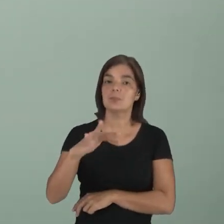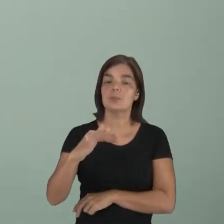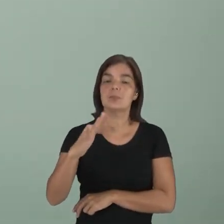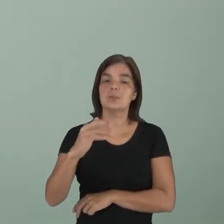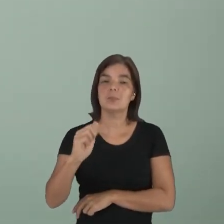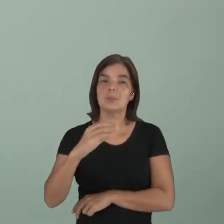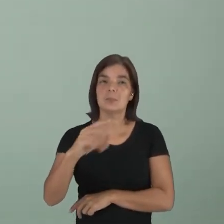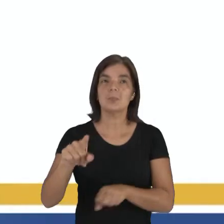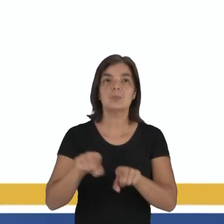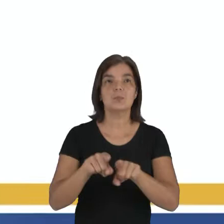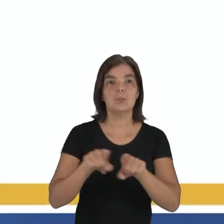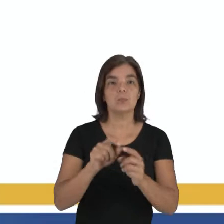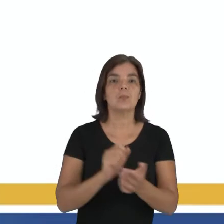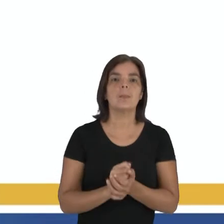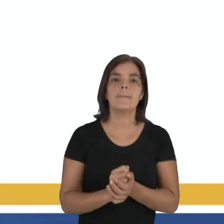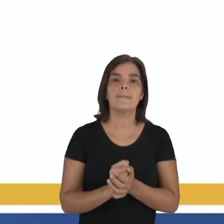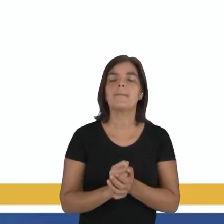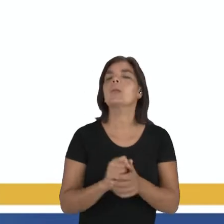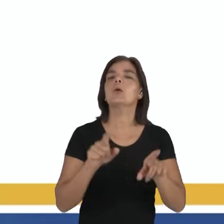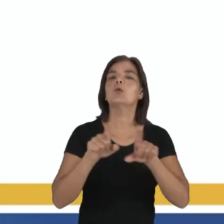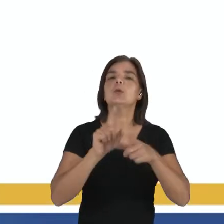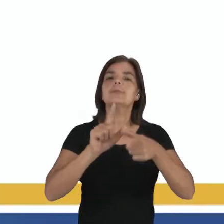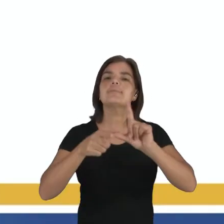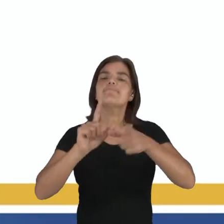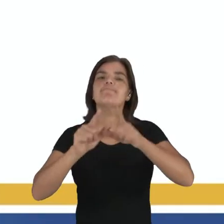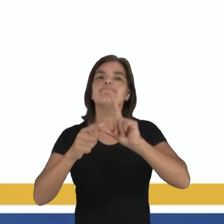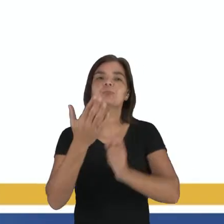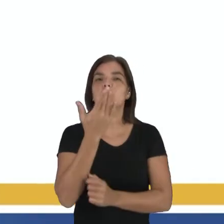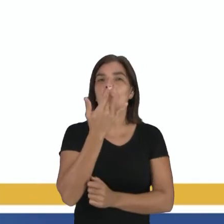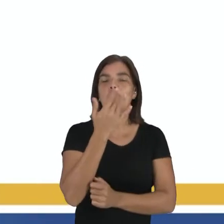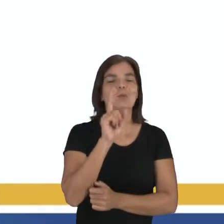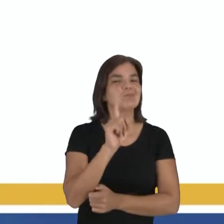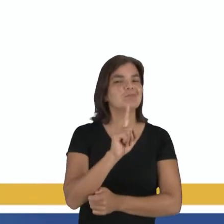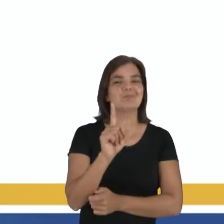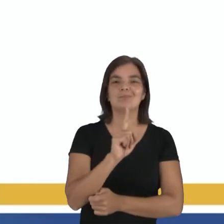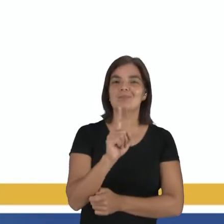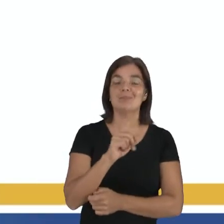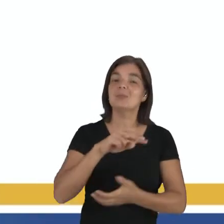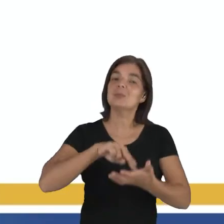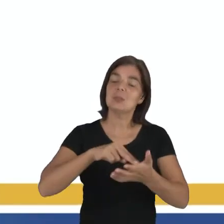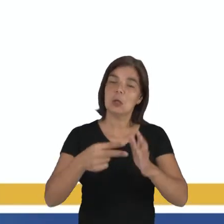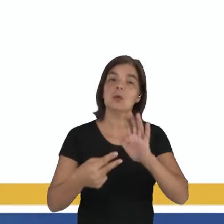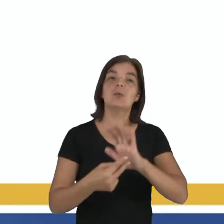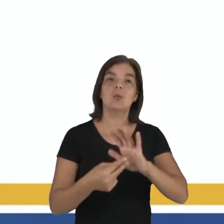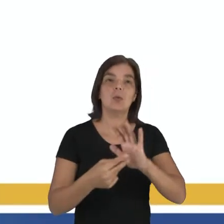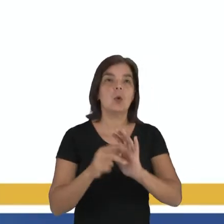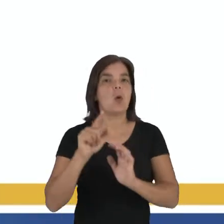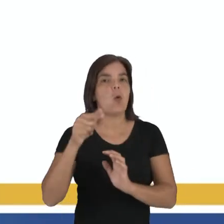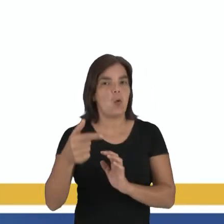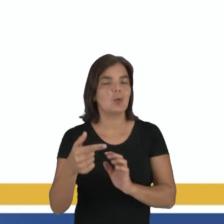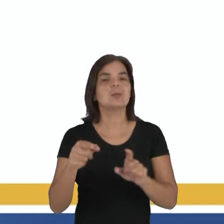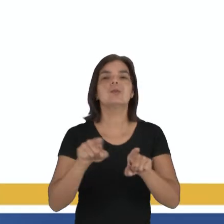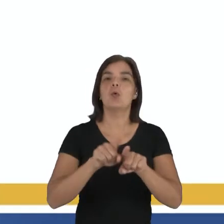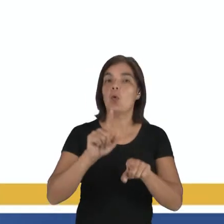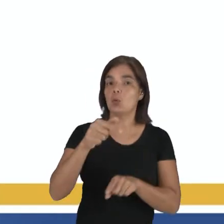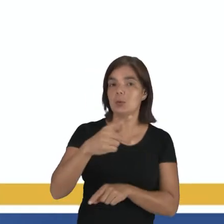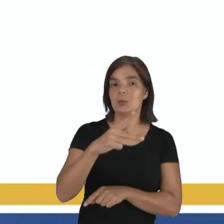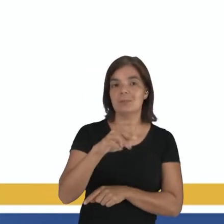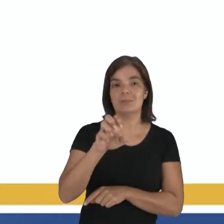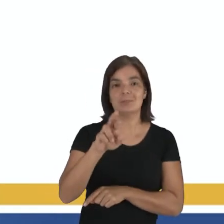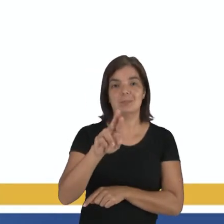Outro exemplo, os letreiros a te colorir, os letreiros não te colorem. Então também temos aí